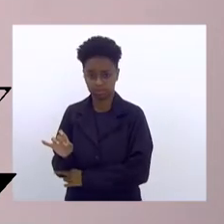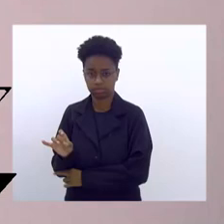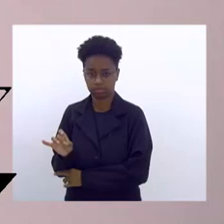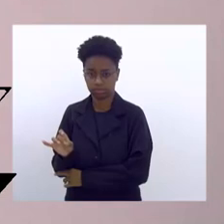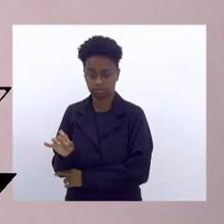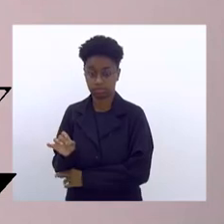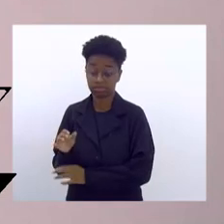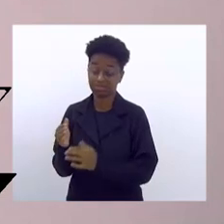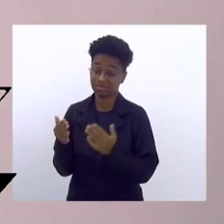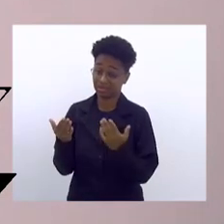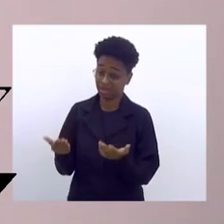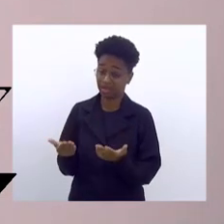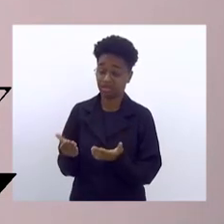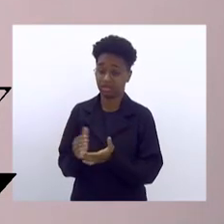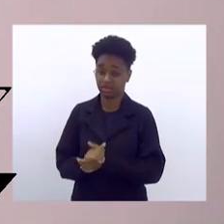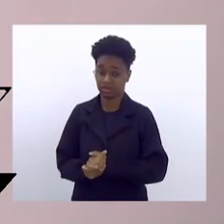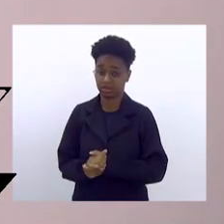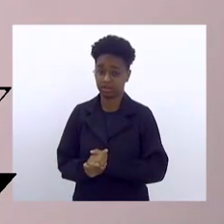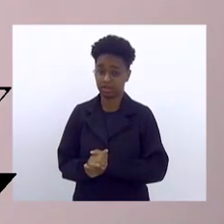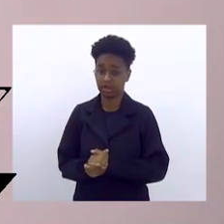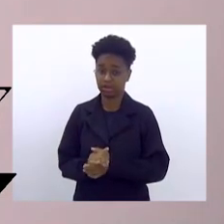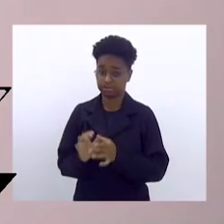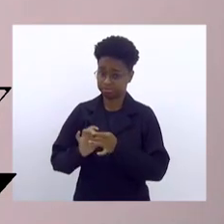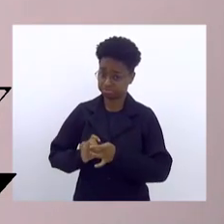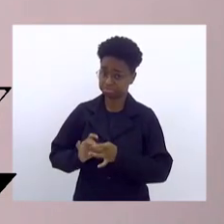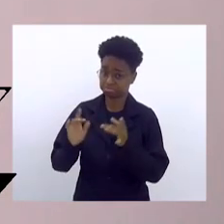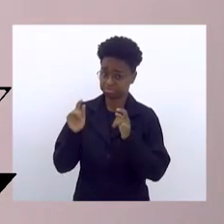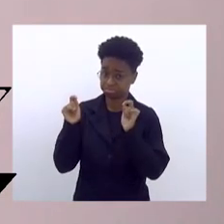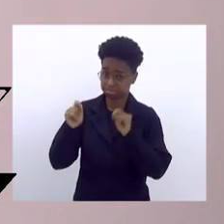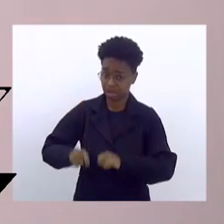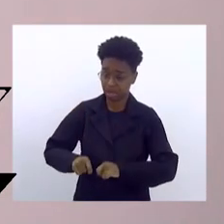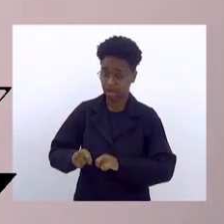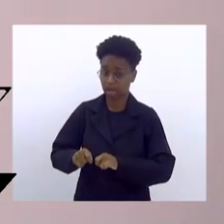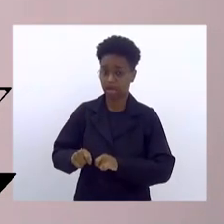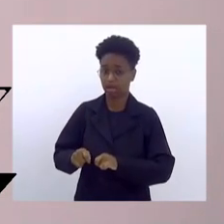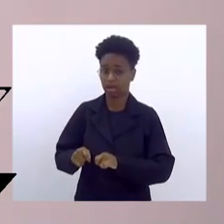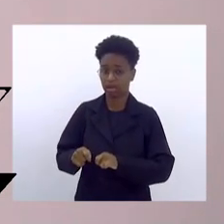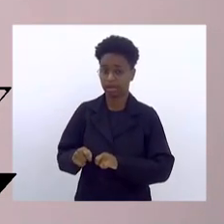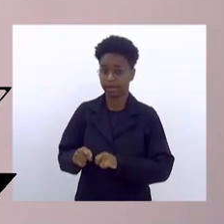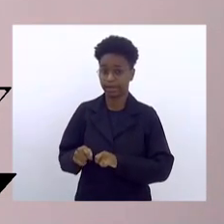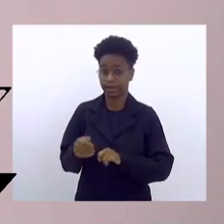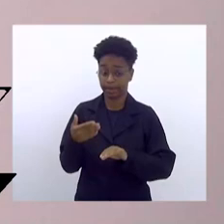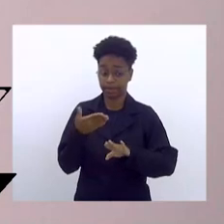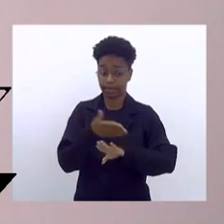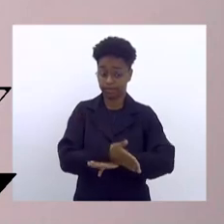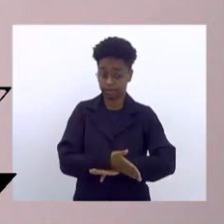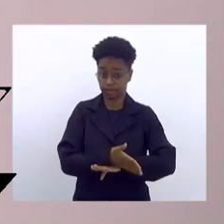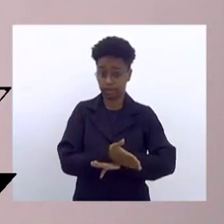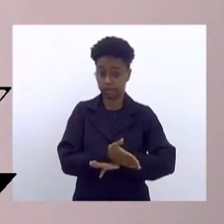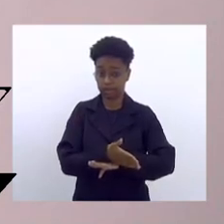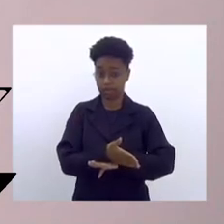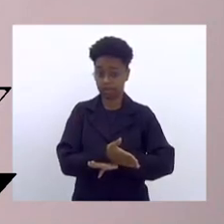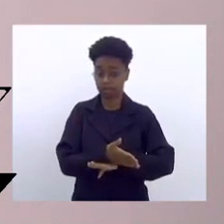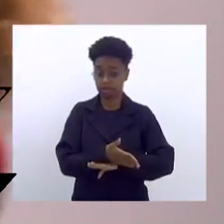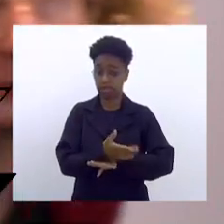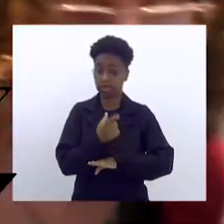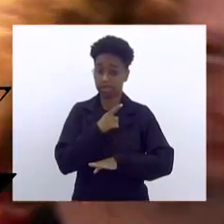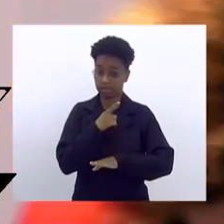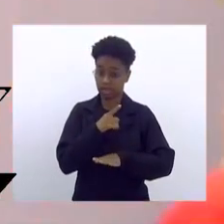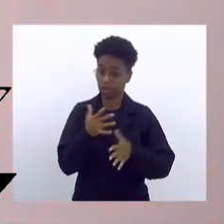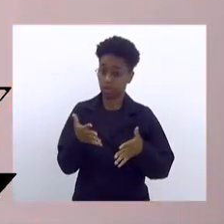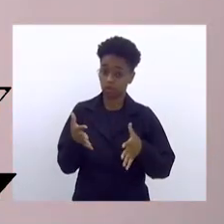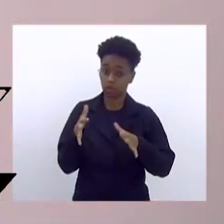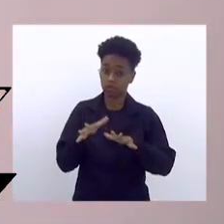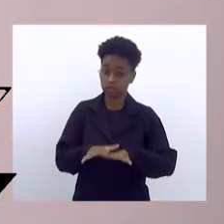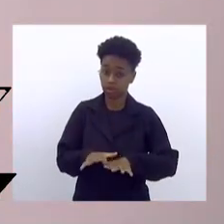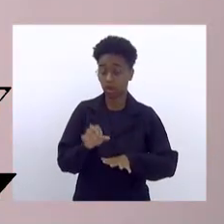e que permita a entrada nela que tenha inclusão ou